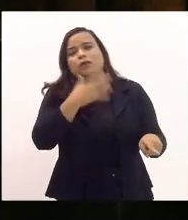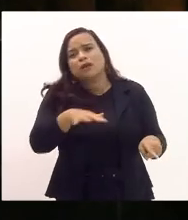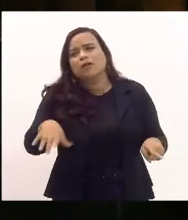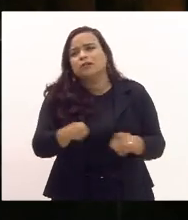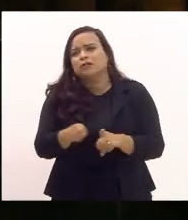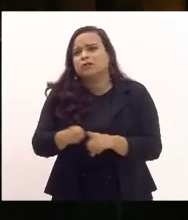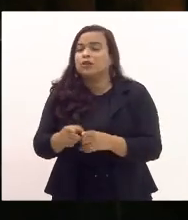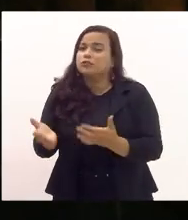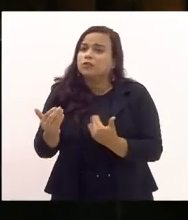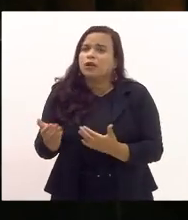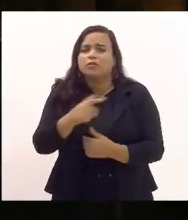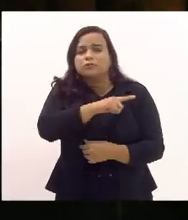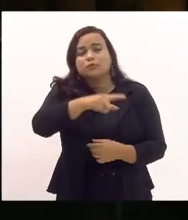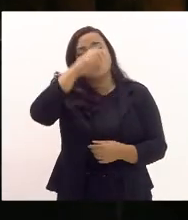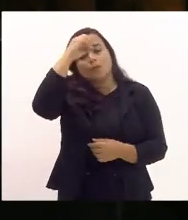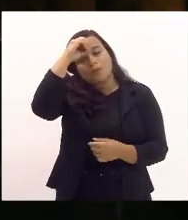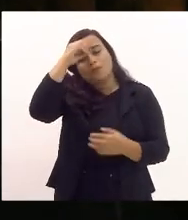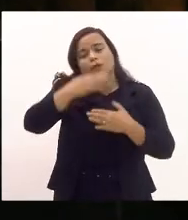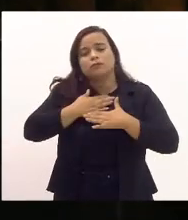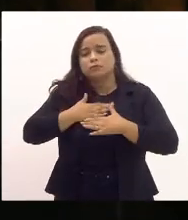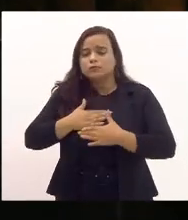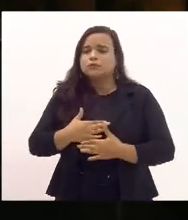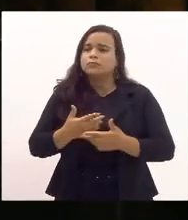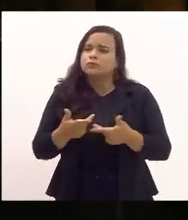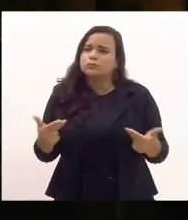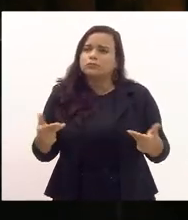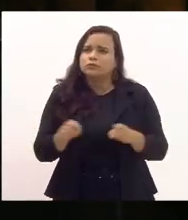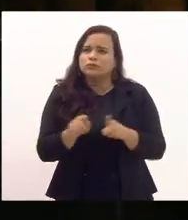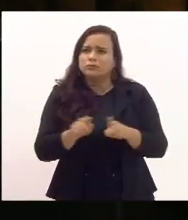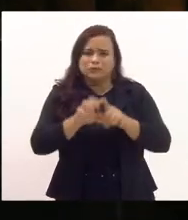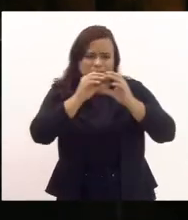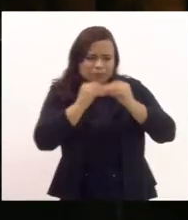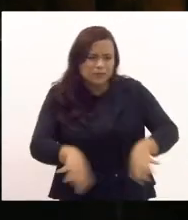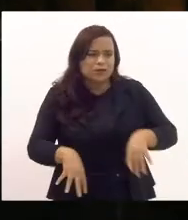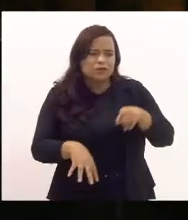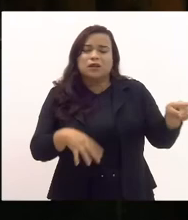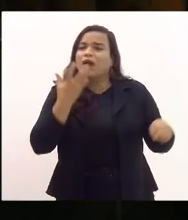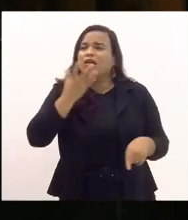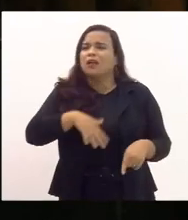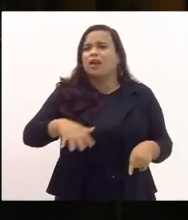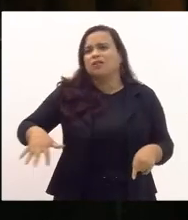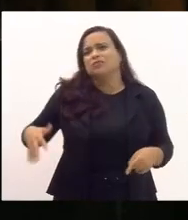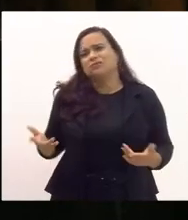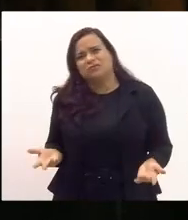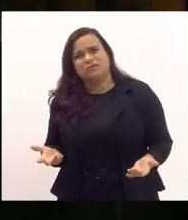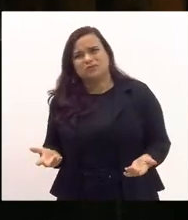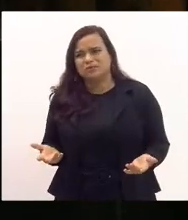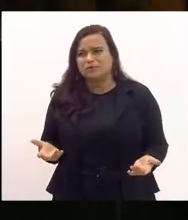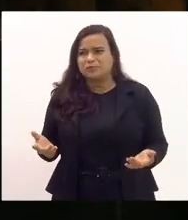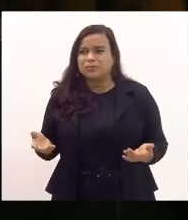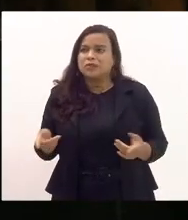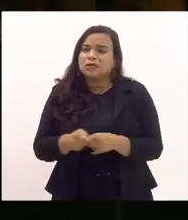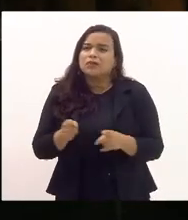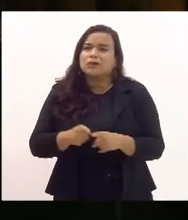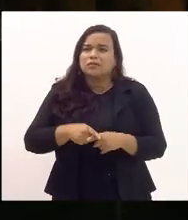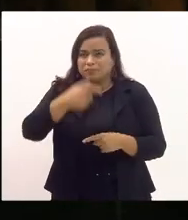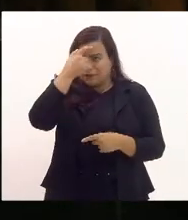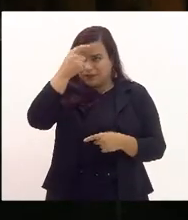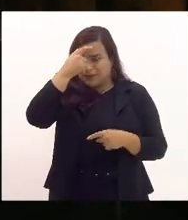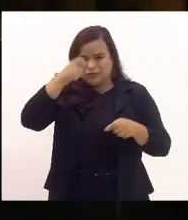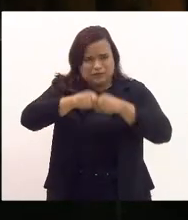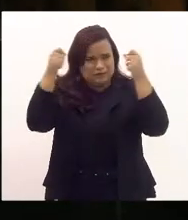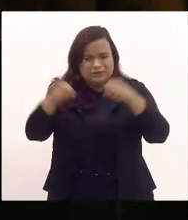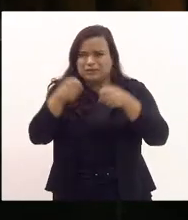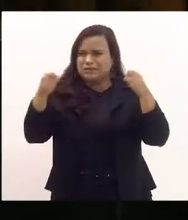e da Nossa Juventude acabar com a infância das nossas crianças destruindo a mentalidade